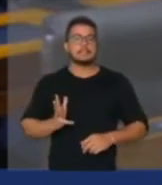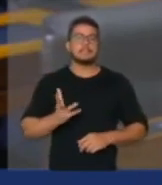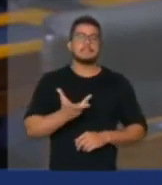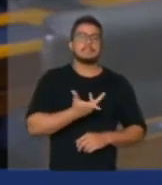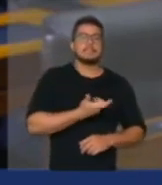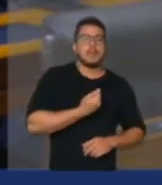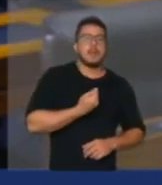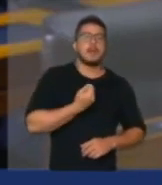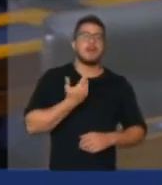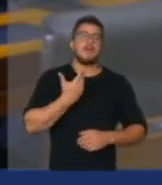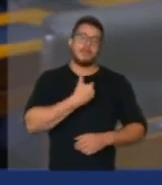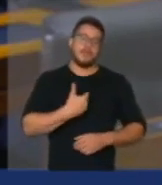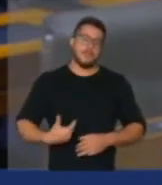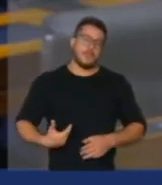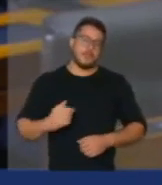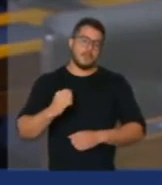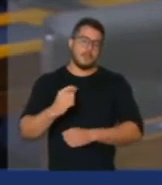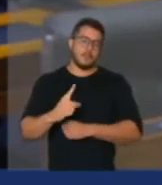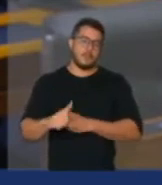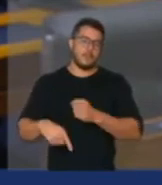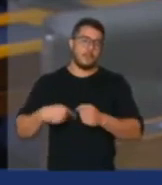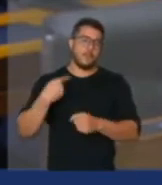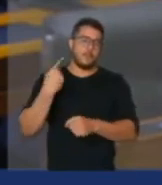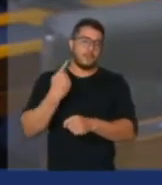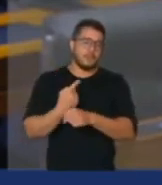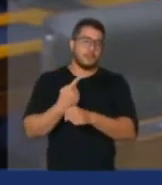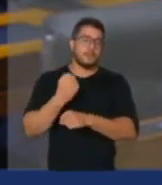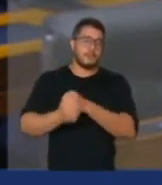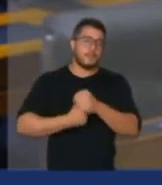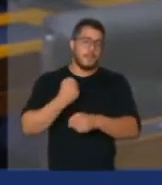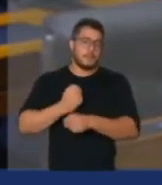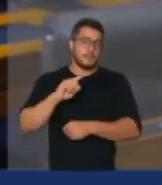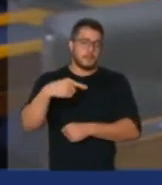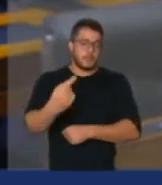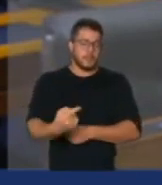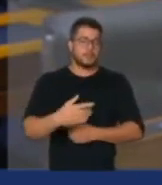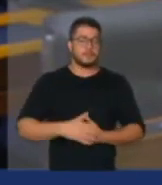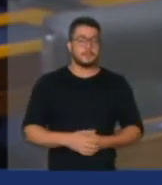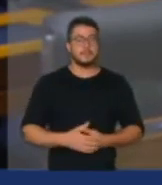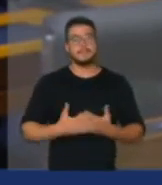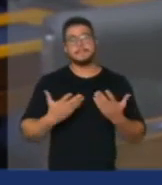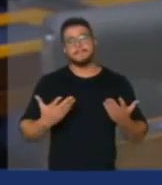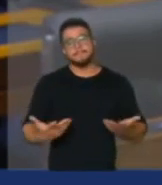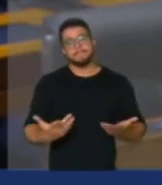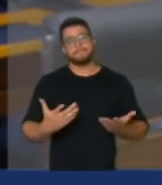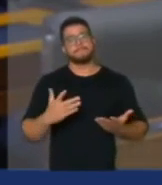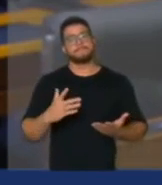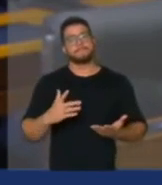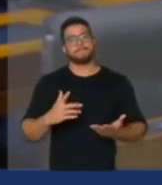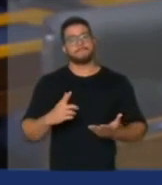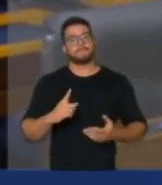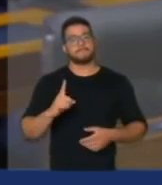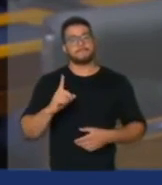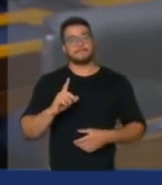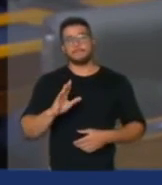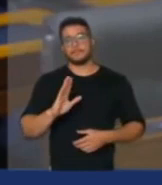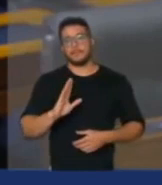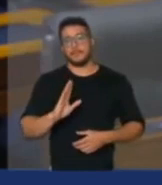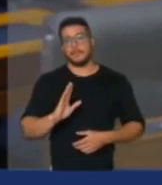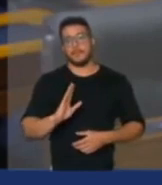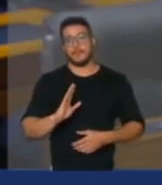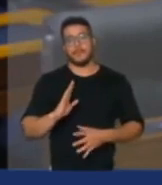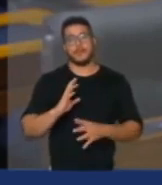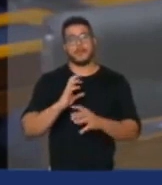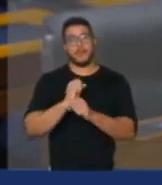ano que vem, com verbas estranhamente conseguidas e com orçamento que pretende se continuar